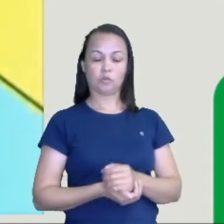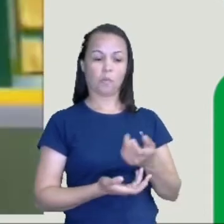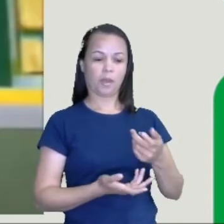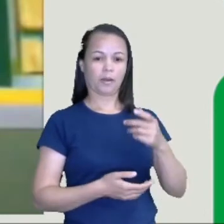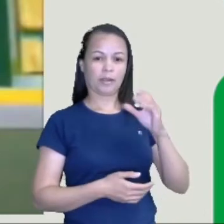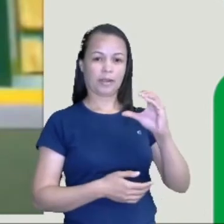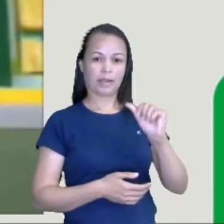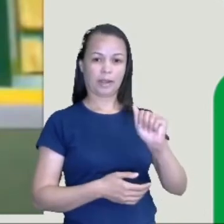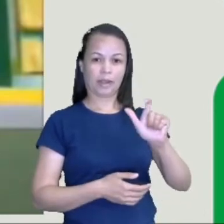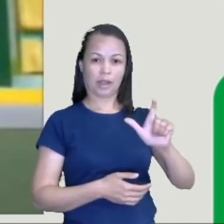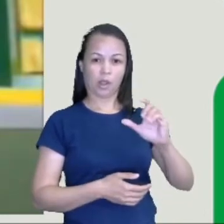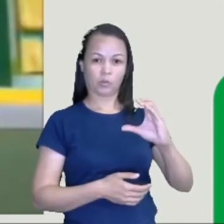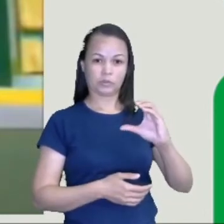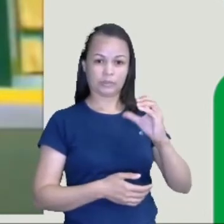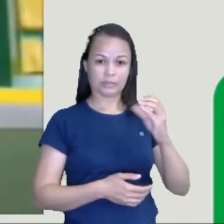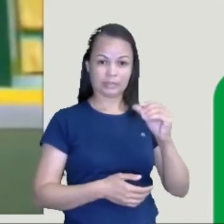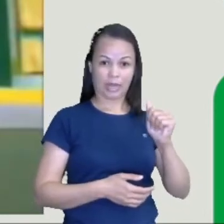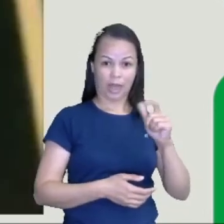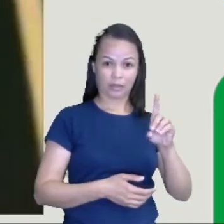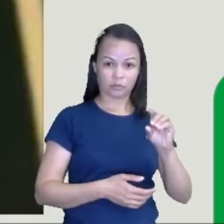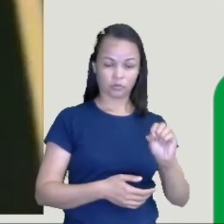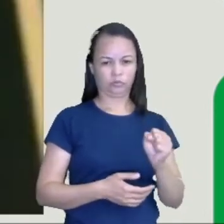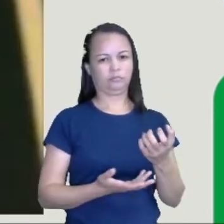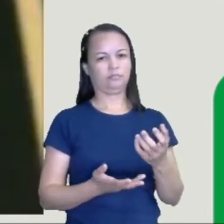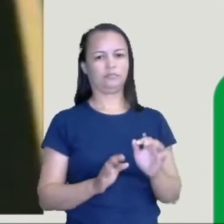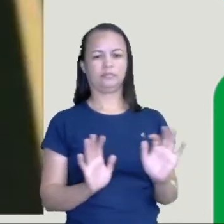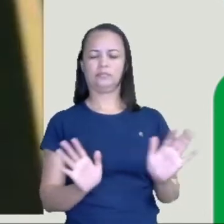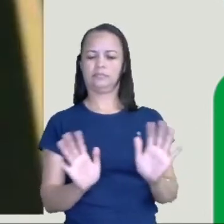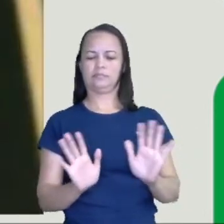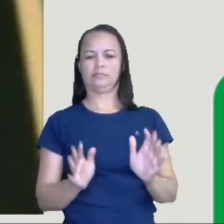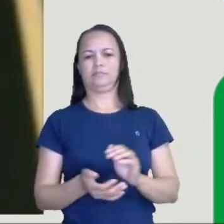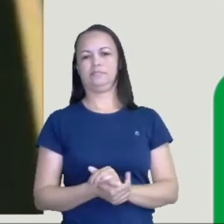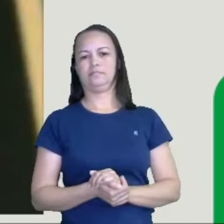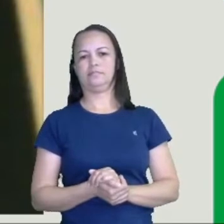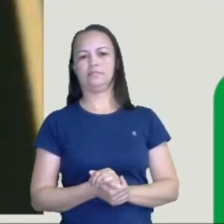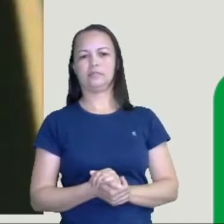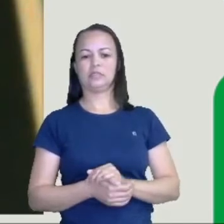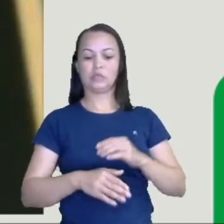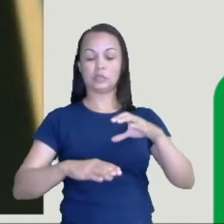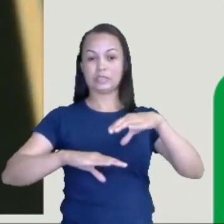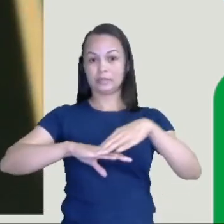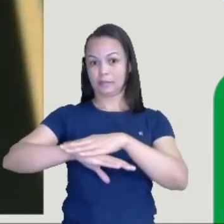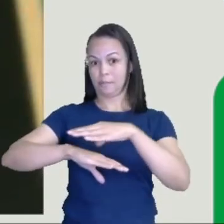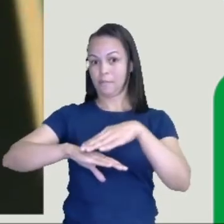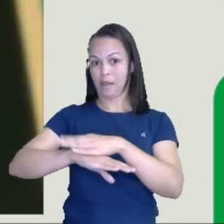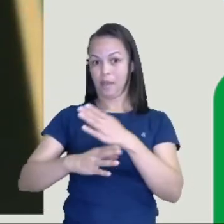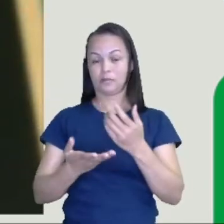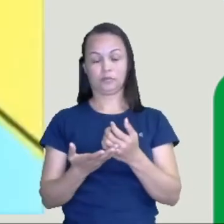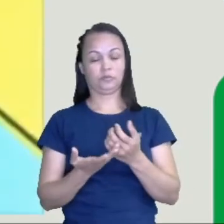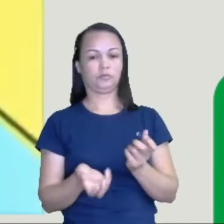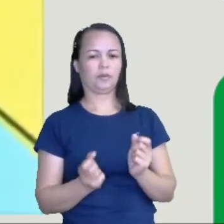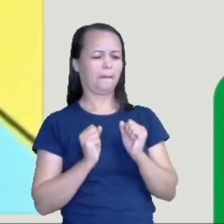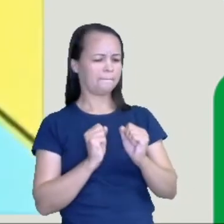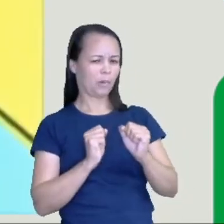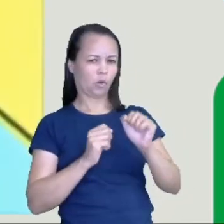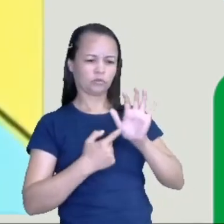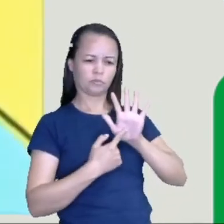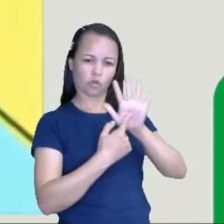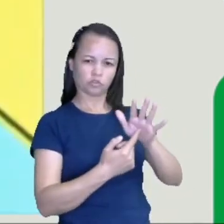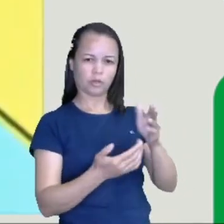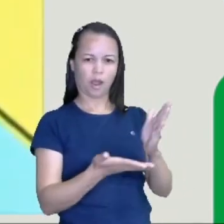calçados? Calçado? O marido da calçada? Não. Sapatos. Posso lhe mostrar